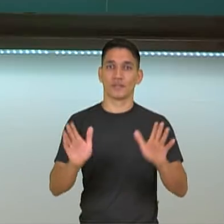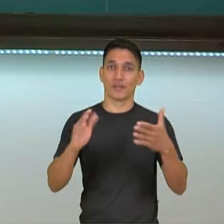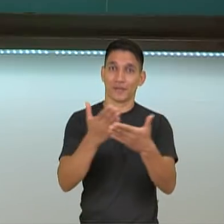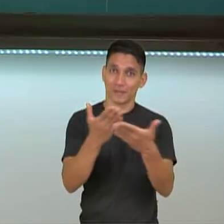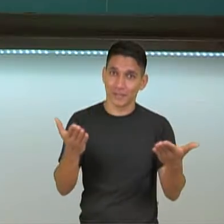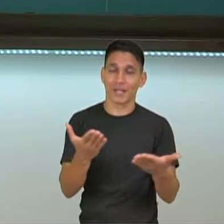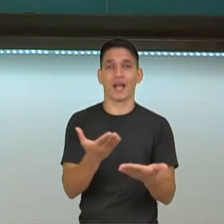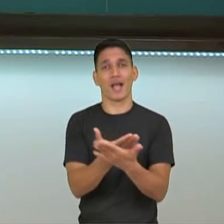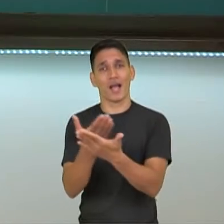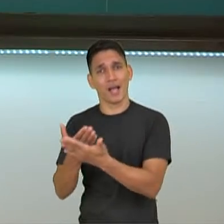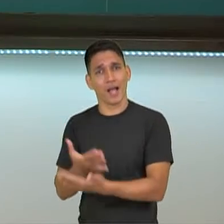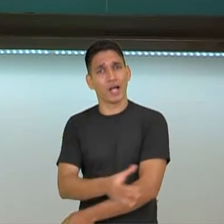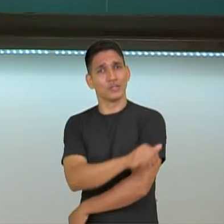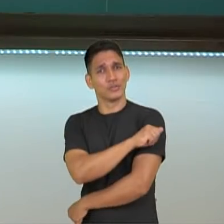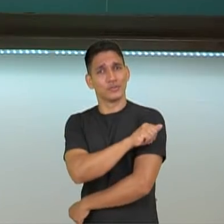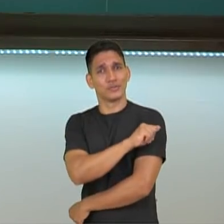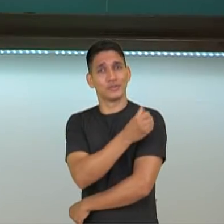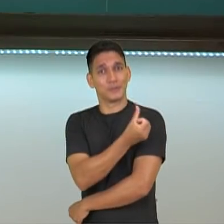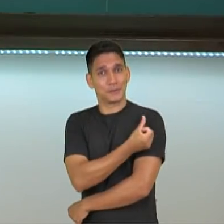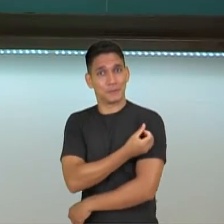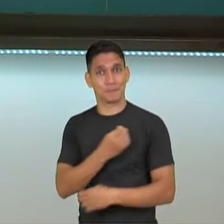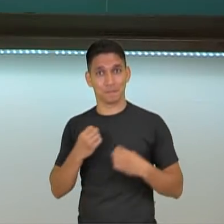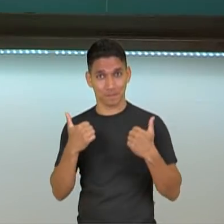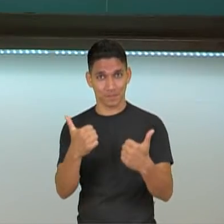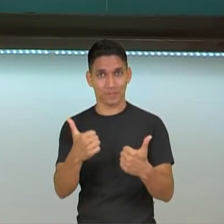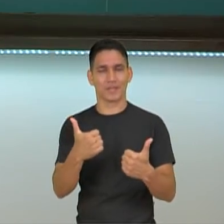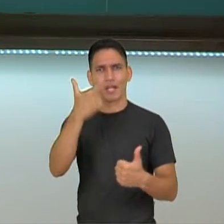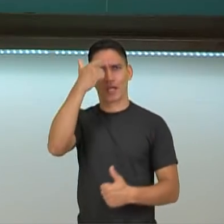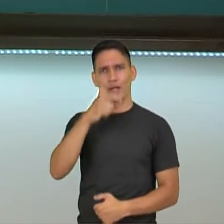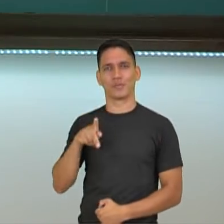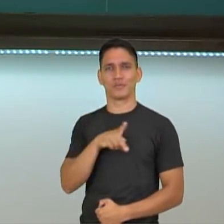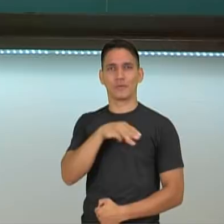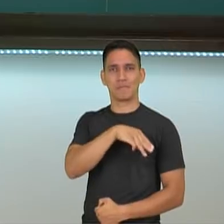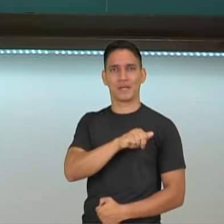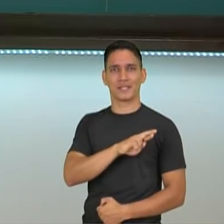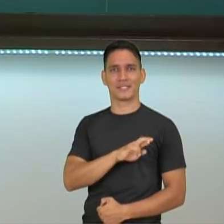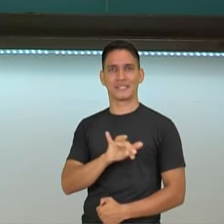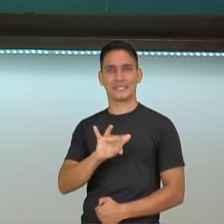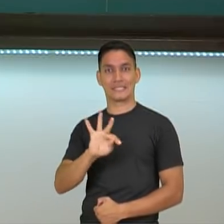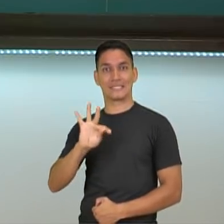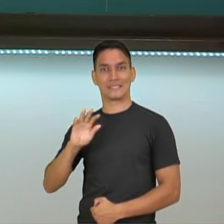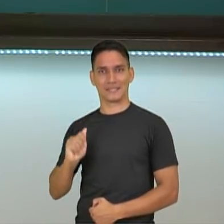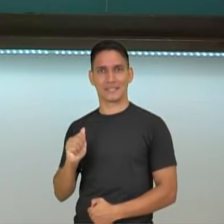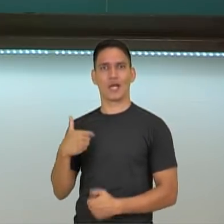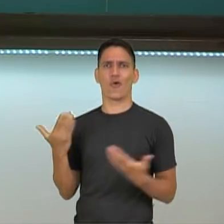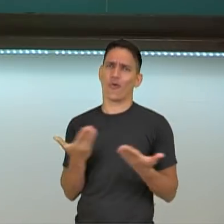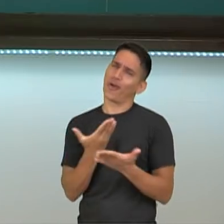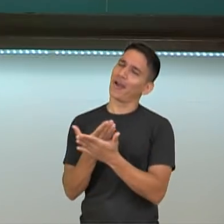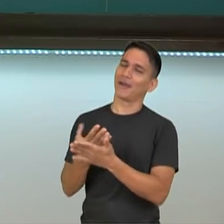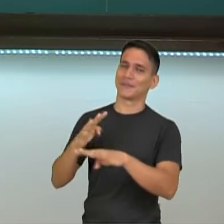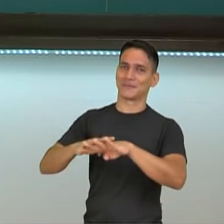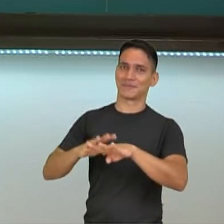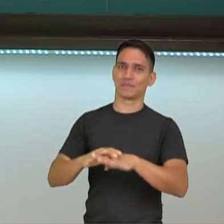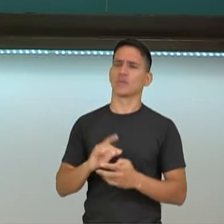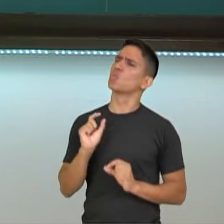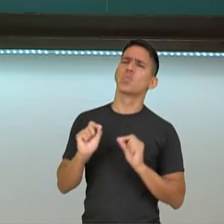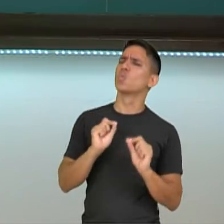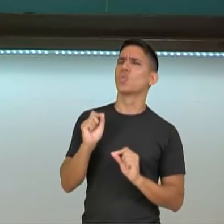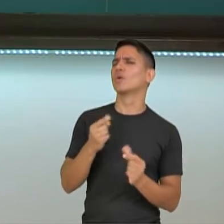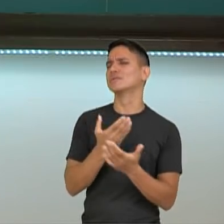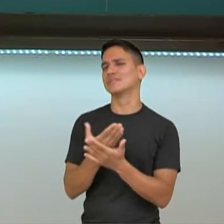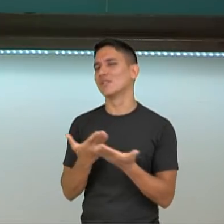Olá, alunos do sexto ano, tudo bem? Sou a professora Marita e a gente vai ter uma aula hoje de matemática. Mas o que a gente vai ver na aula